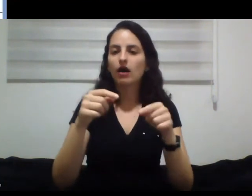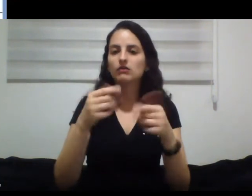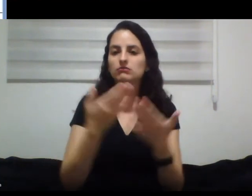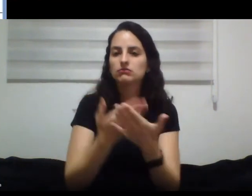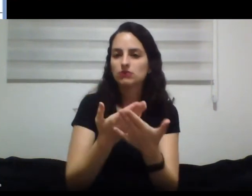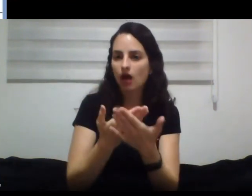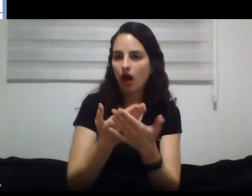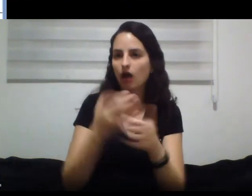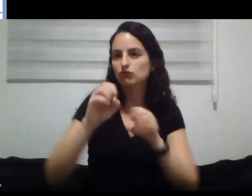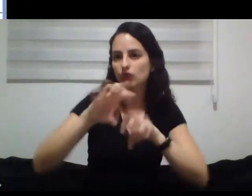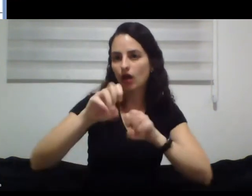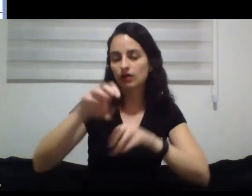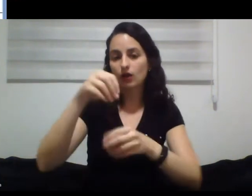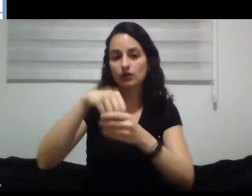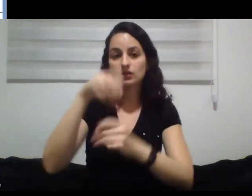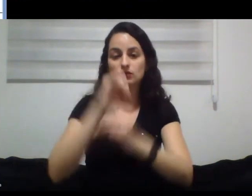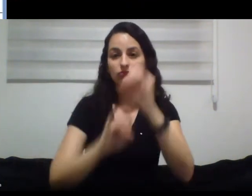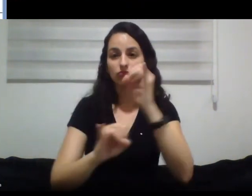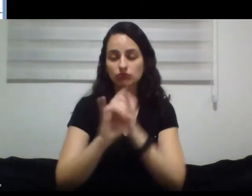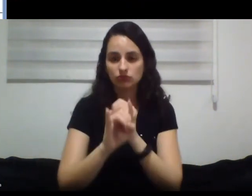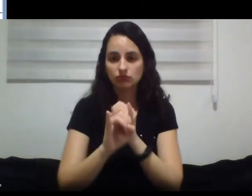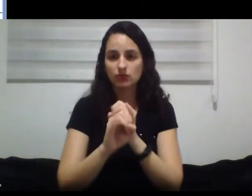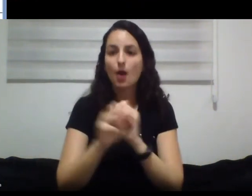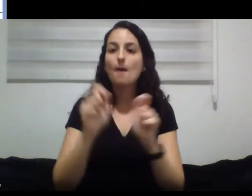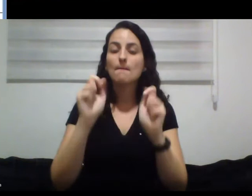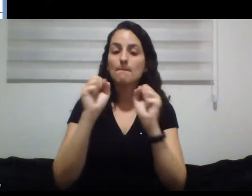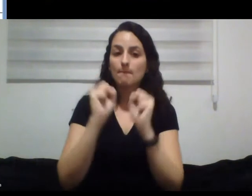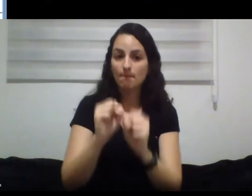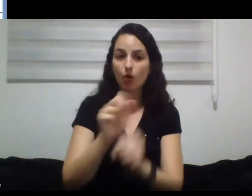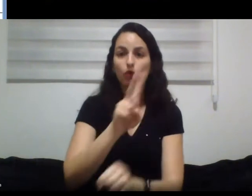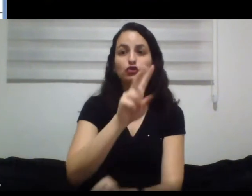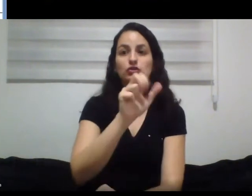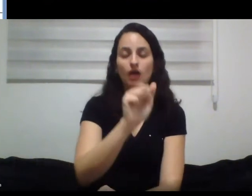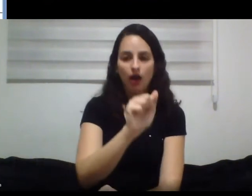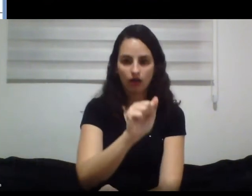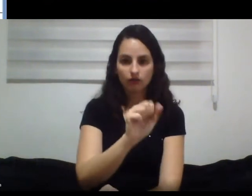falar, é o seguinte, podemos só usar o Google Meet e não usar o AVA?